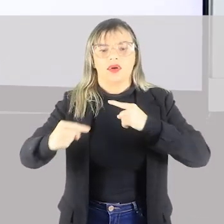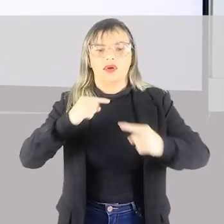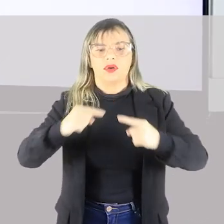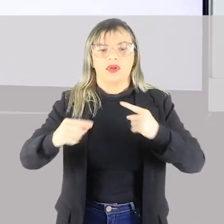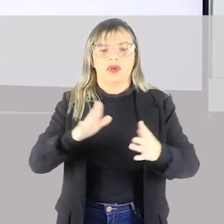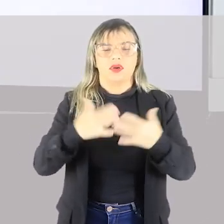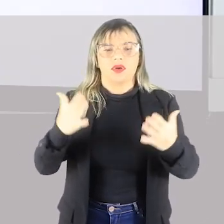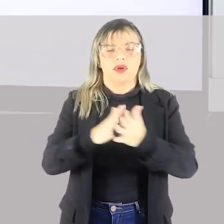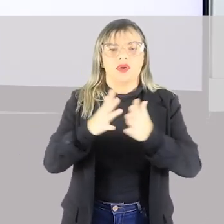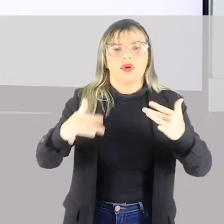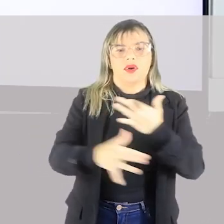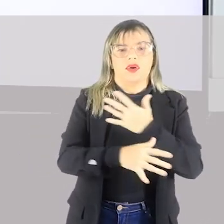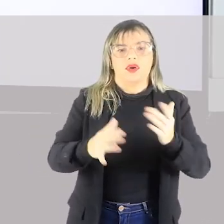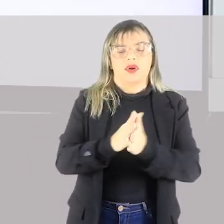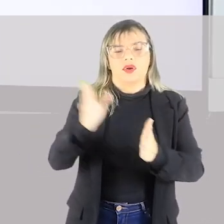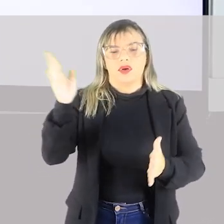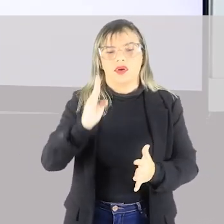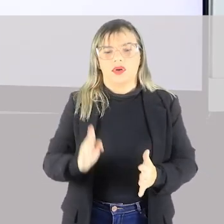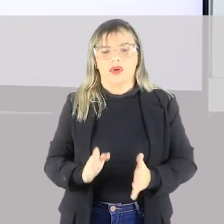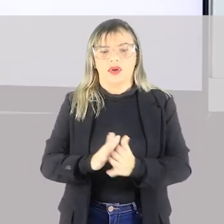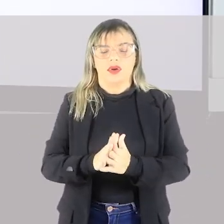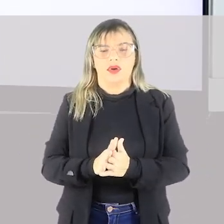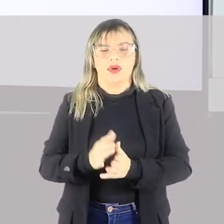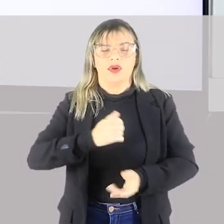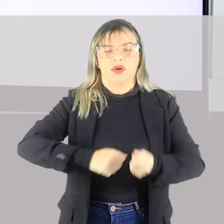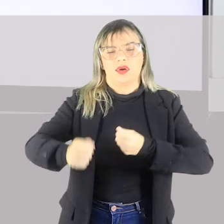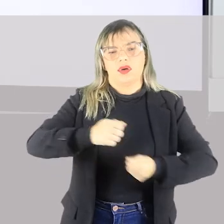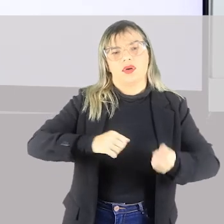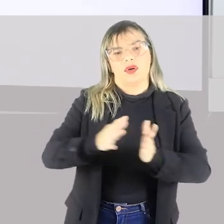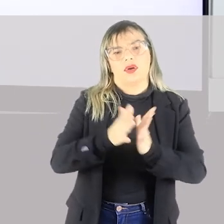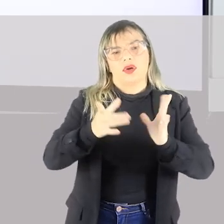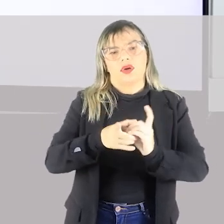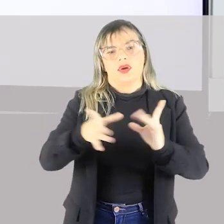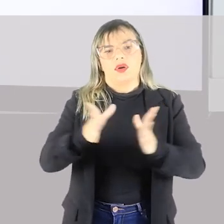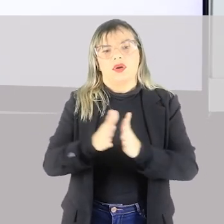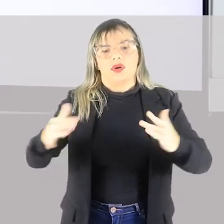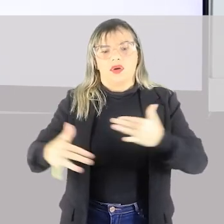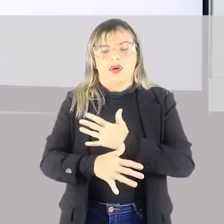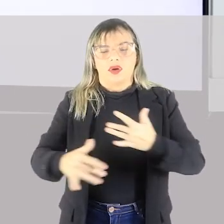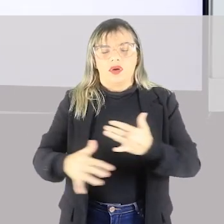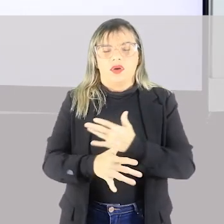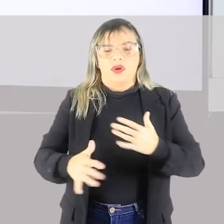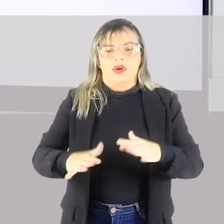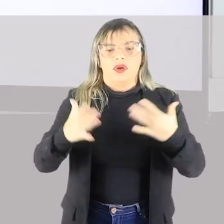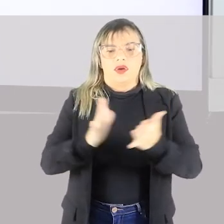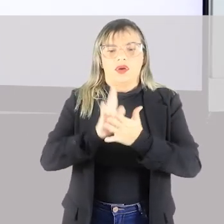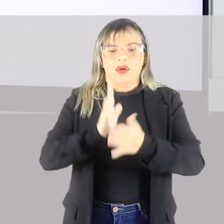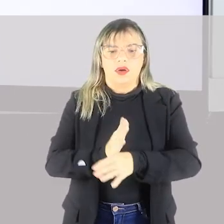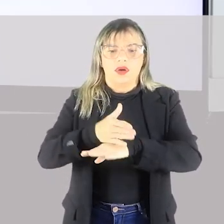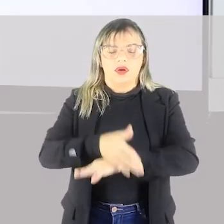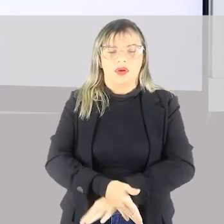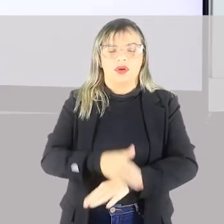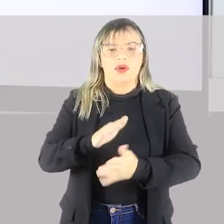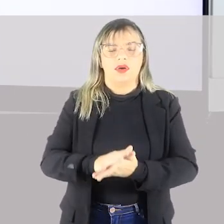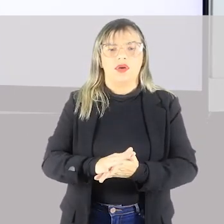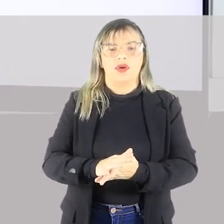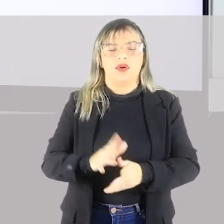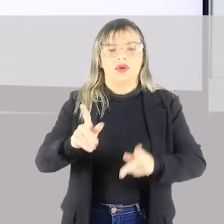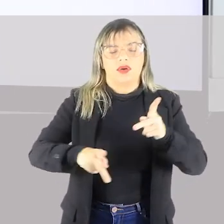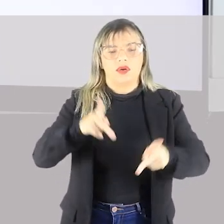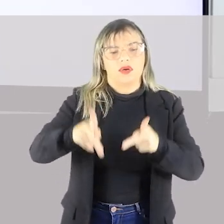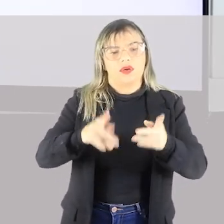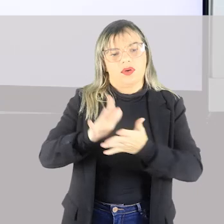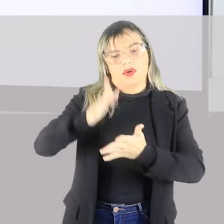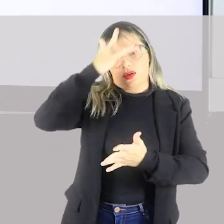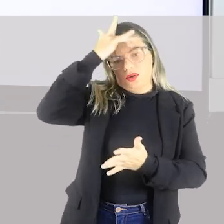Brasil. E isso passa pela gestão democrática da cidade, por meio da participação da população e